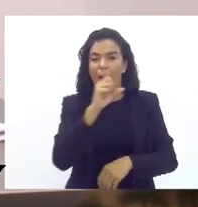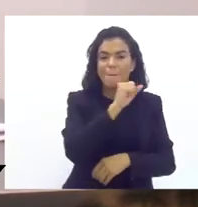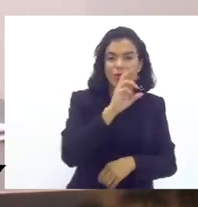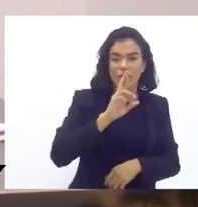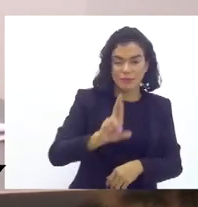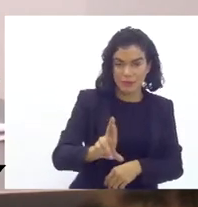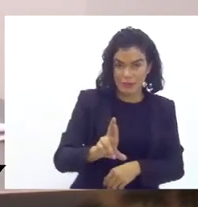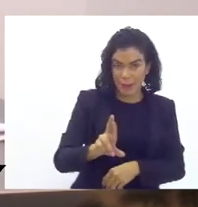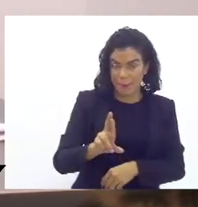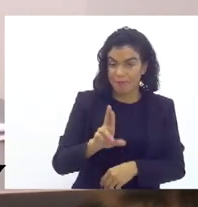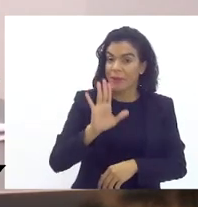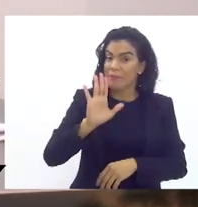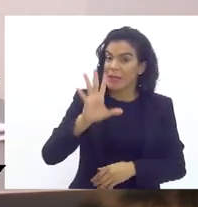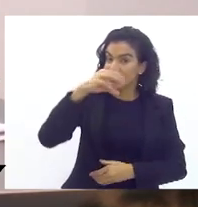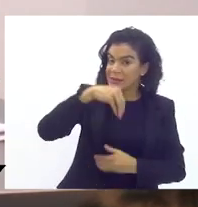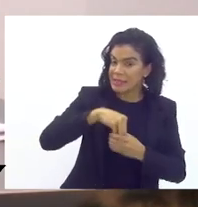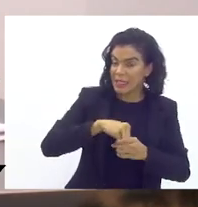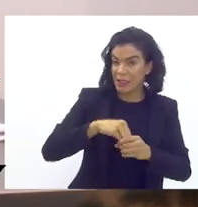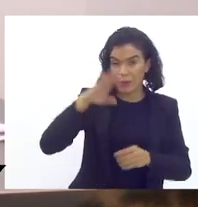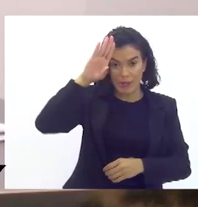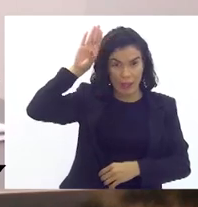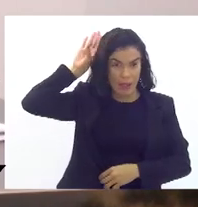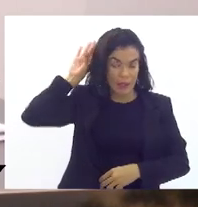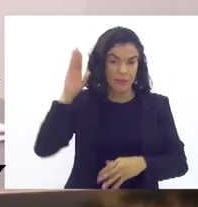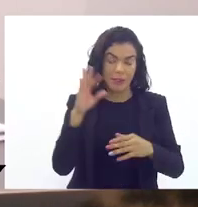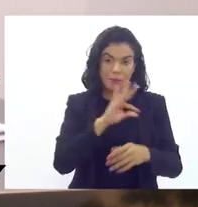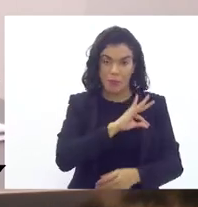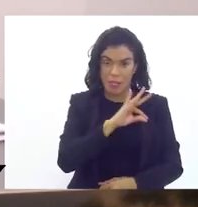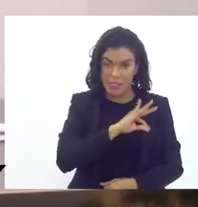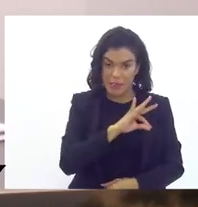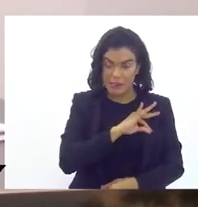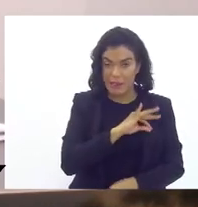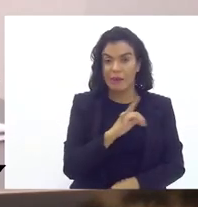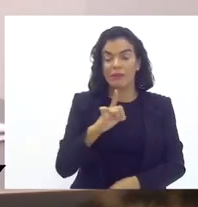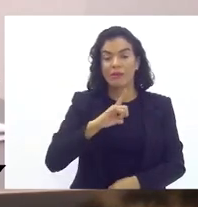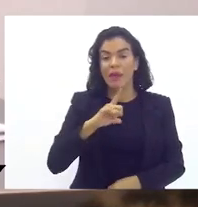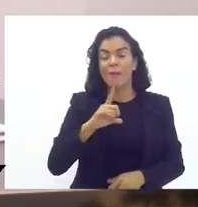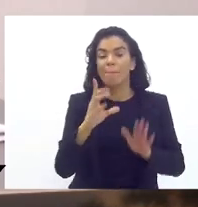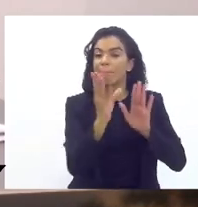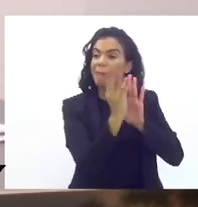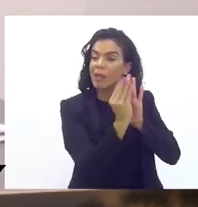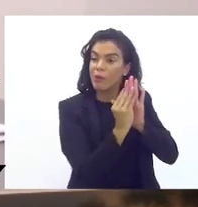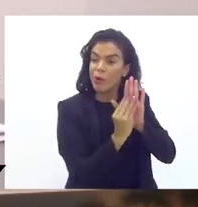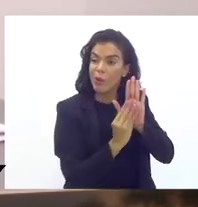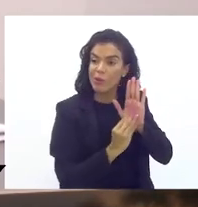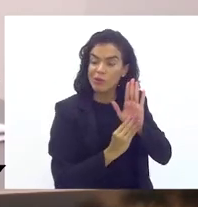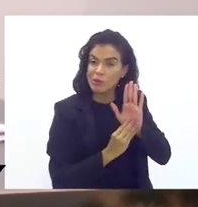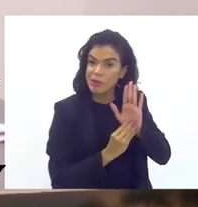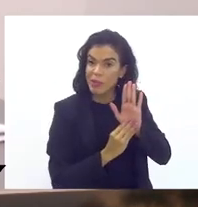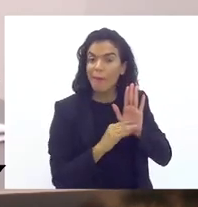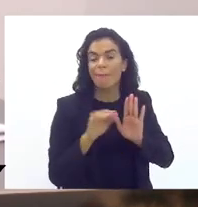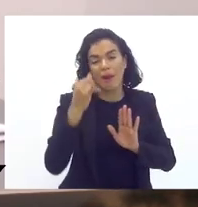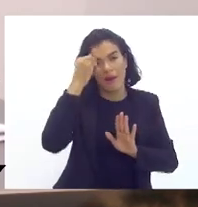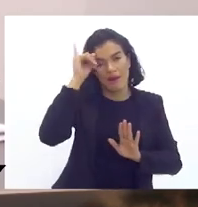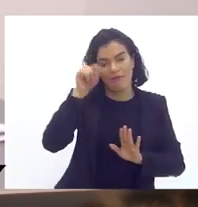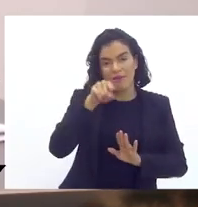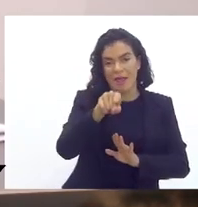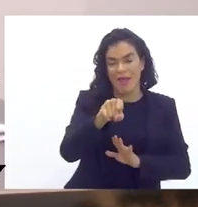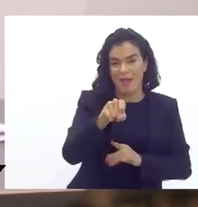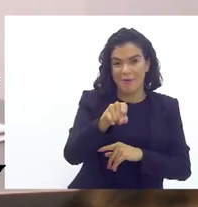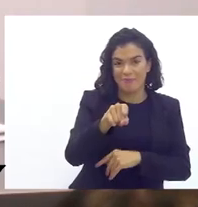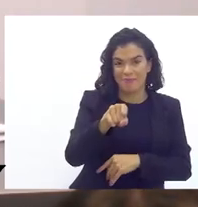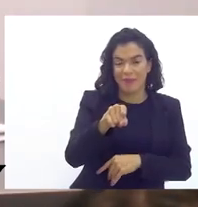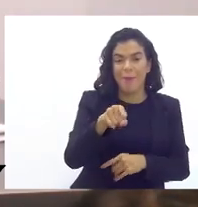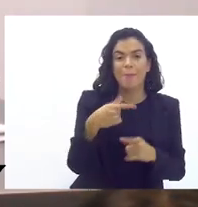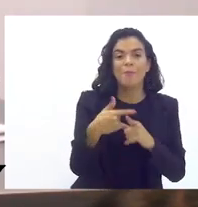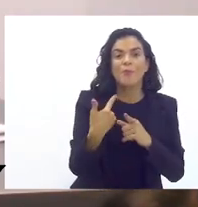Trabalhada na academia de Polícia a gente trabalha a metodologia justamente para evitar esse viés de confirmação que